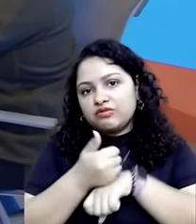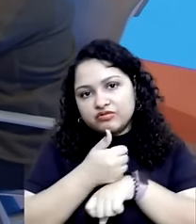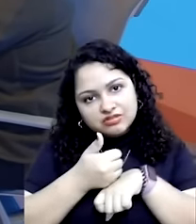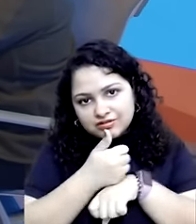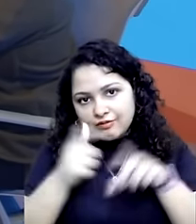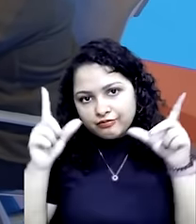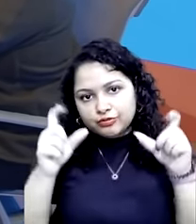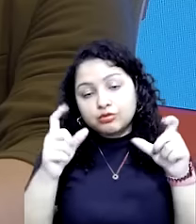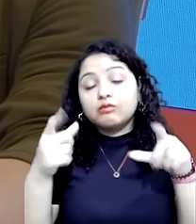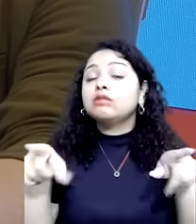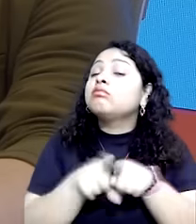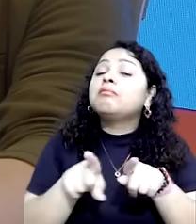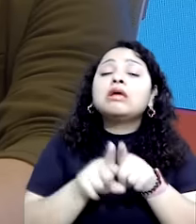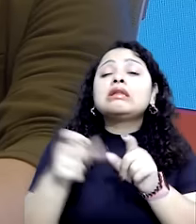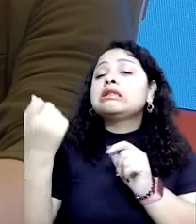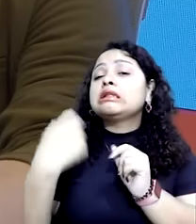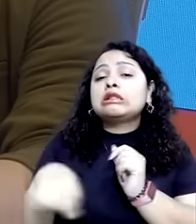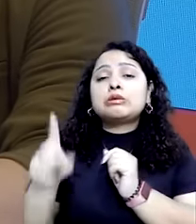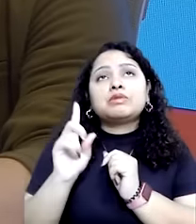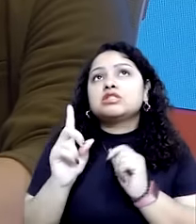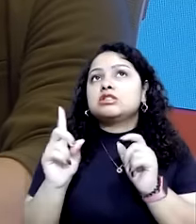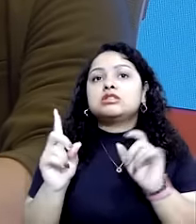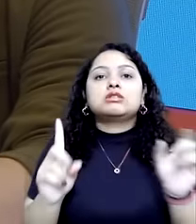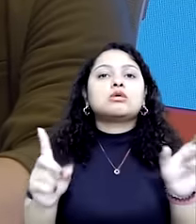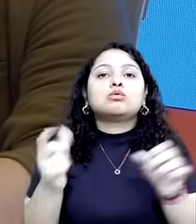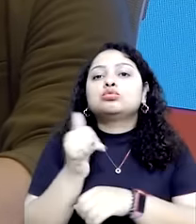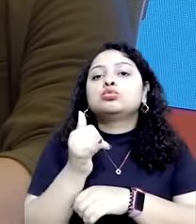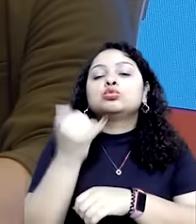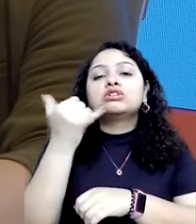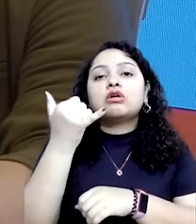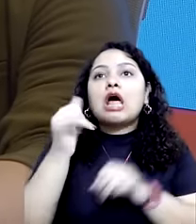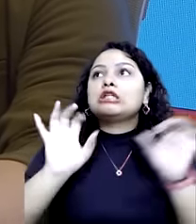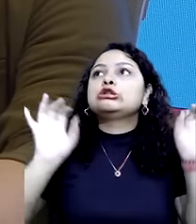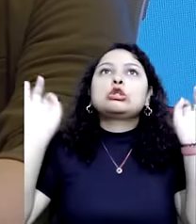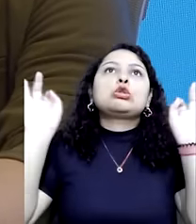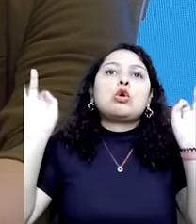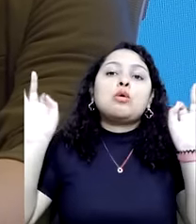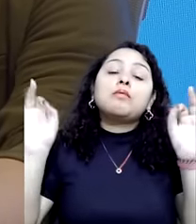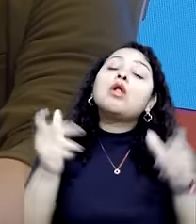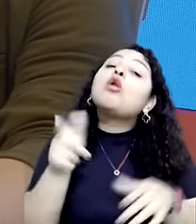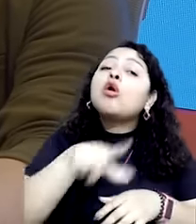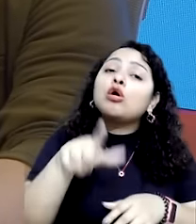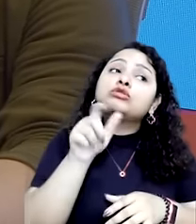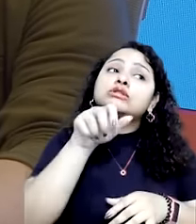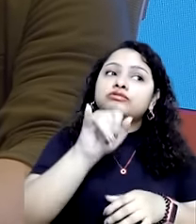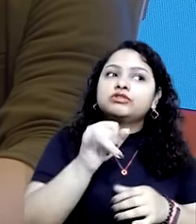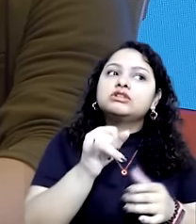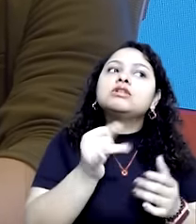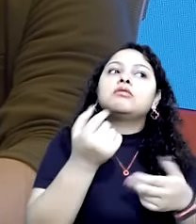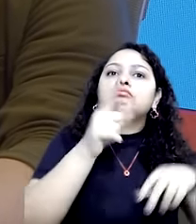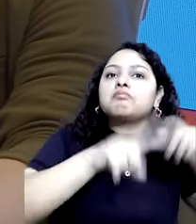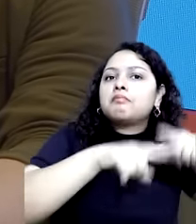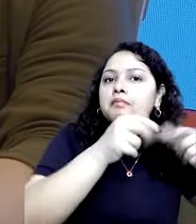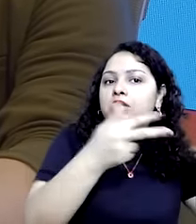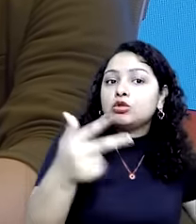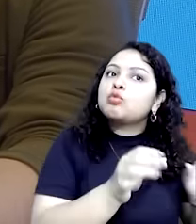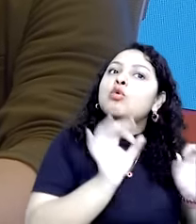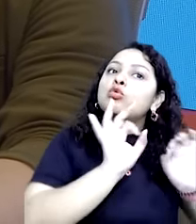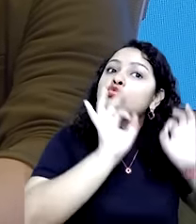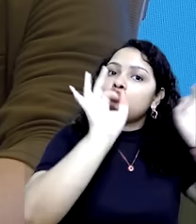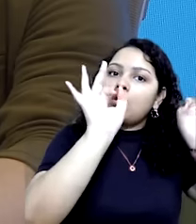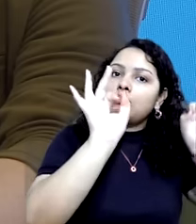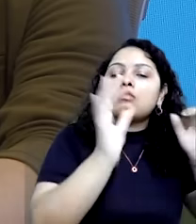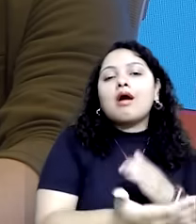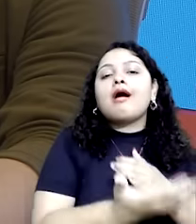já falei e também não precisa ter o celular de última geração é lógica quanto melhor o equipamento que a gente vai tendo as coisas vão melhorando mas não é